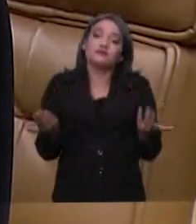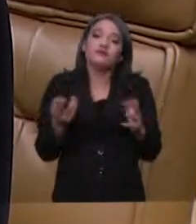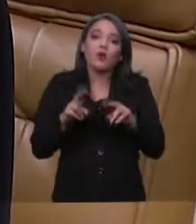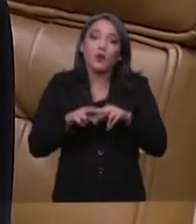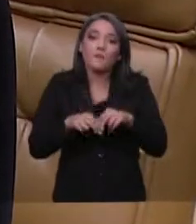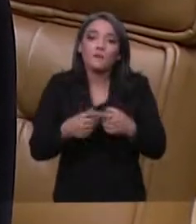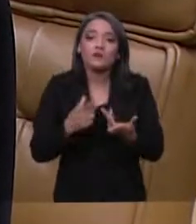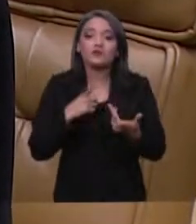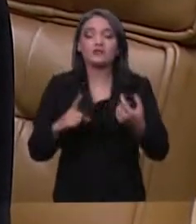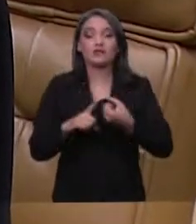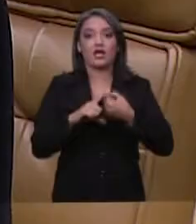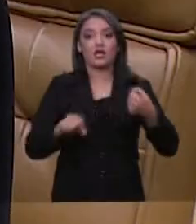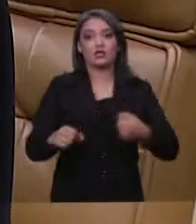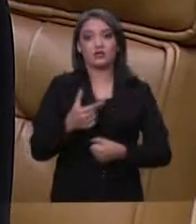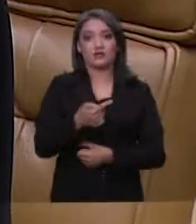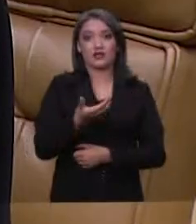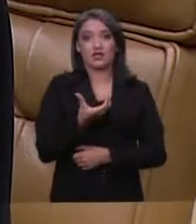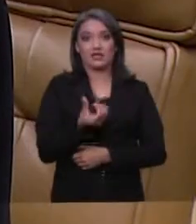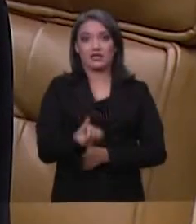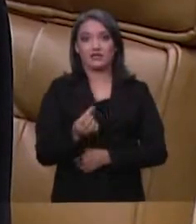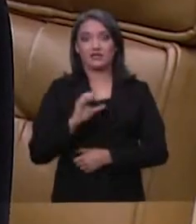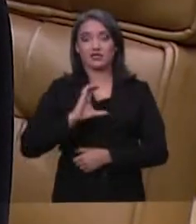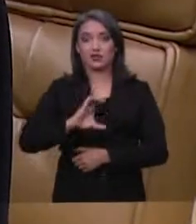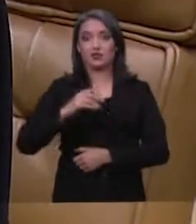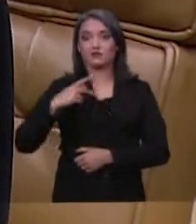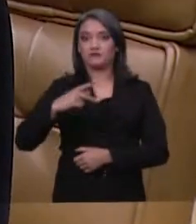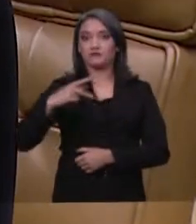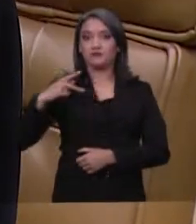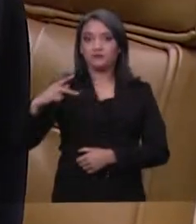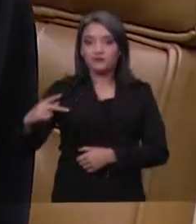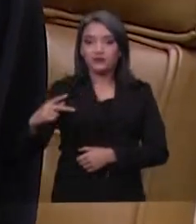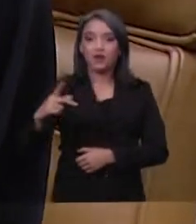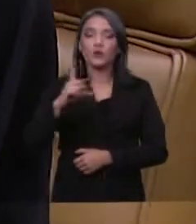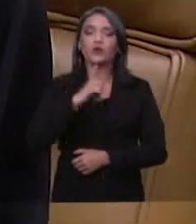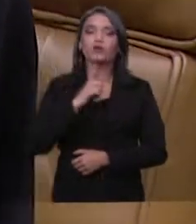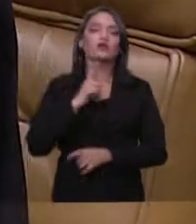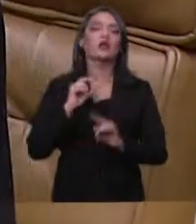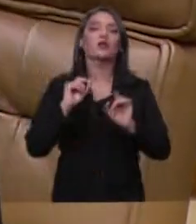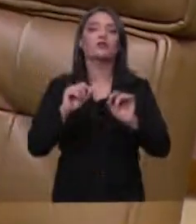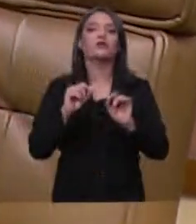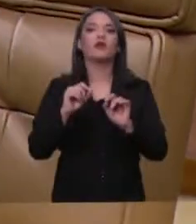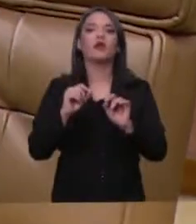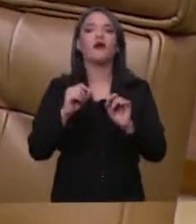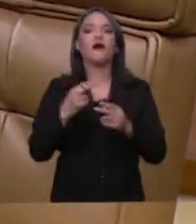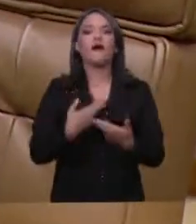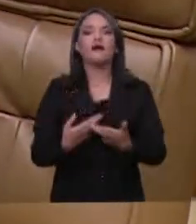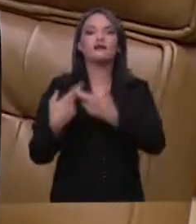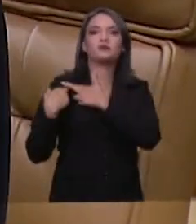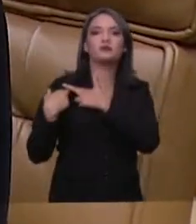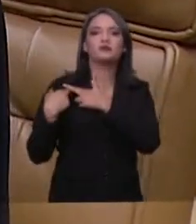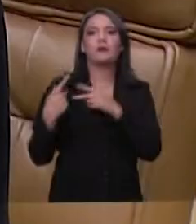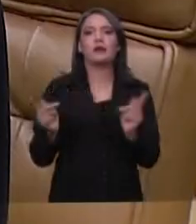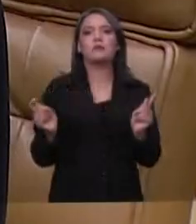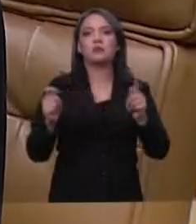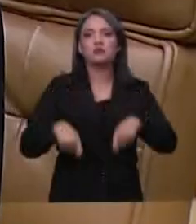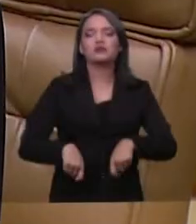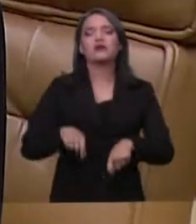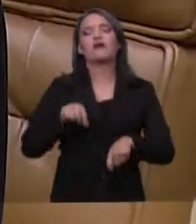aplica o artigo 76 do Código de Processo Penal, fixando-se a competência pela conexão em relação à presente